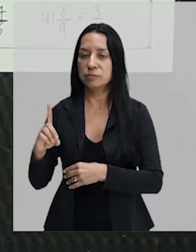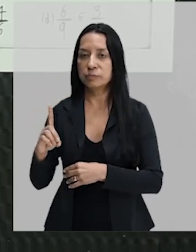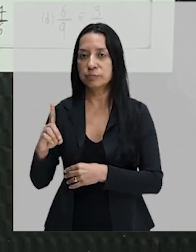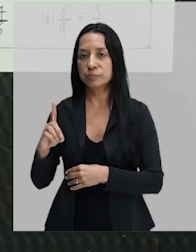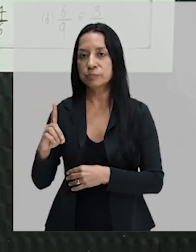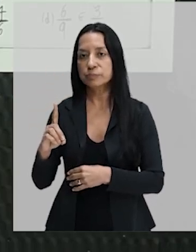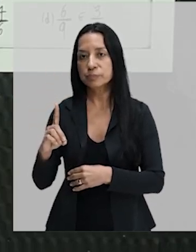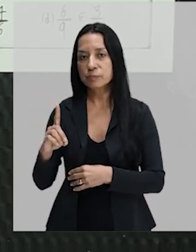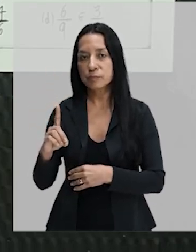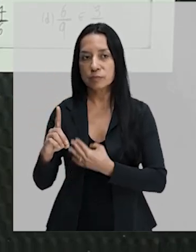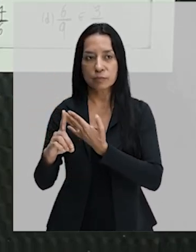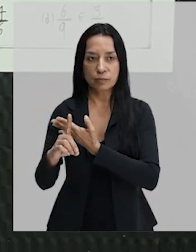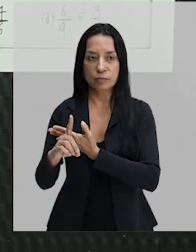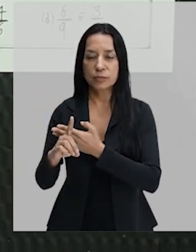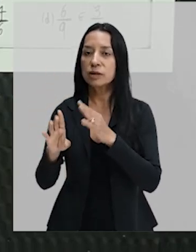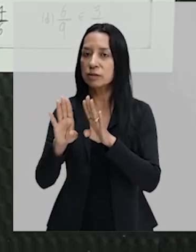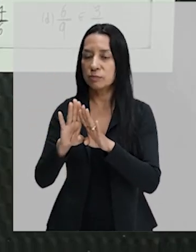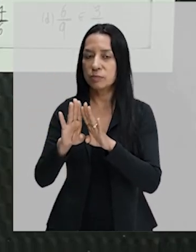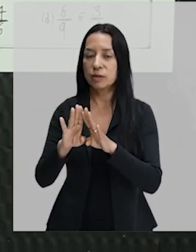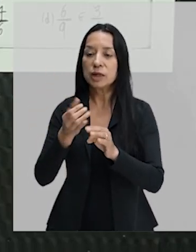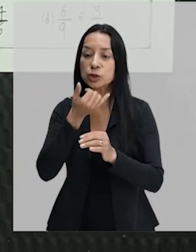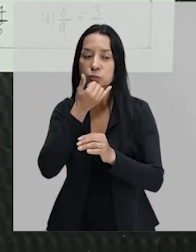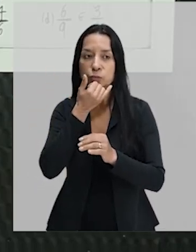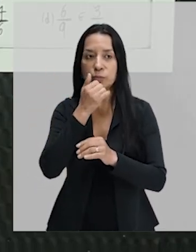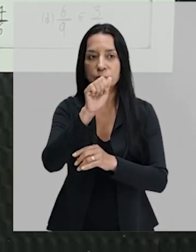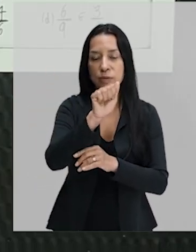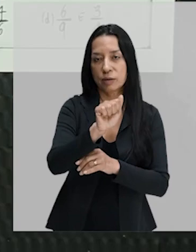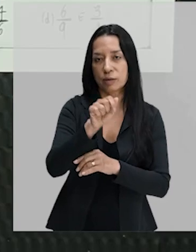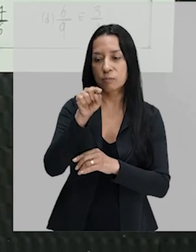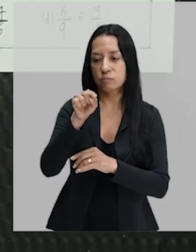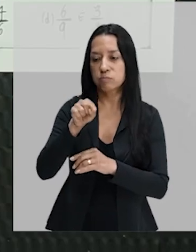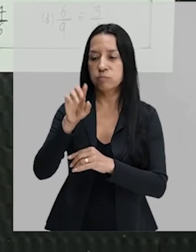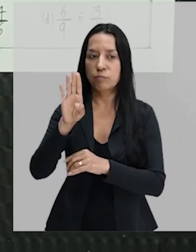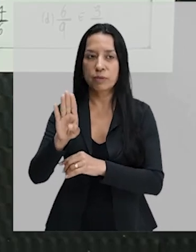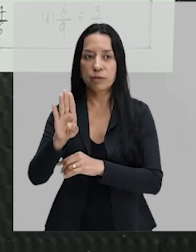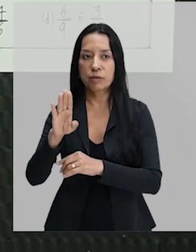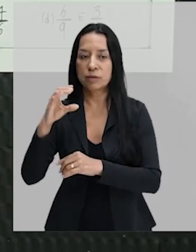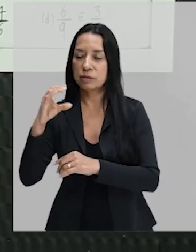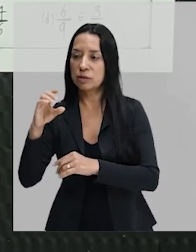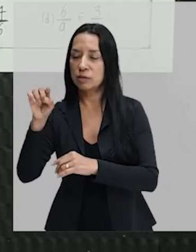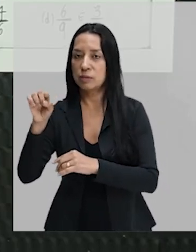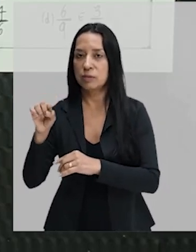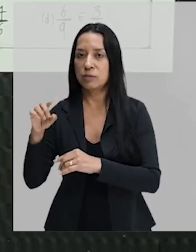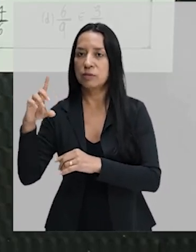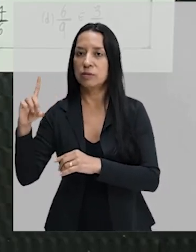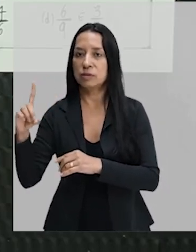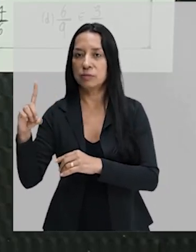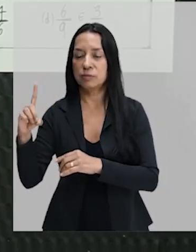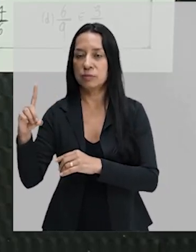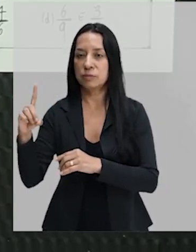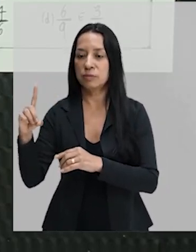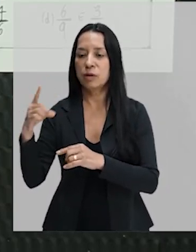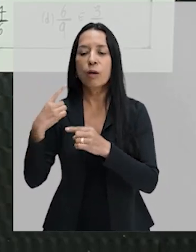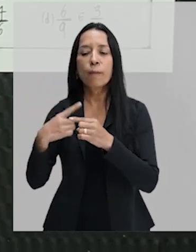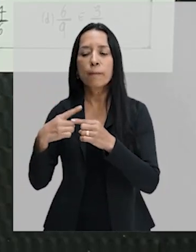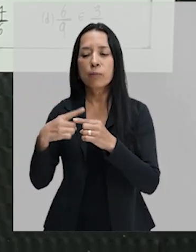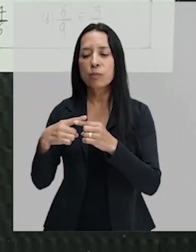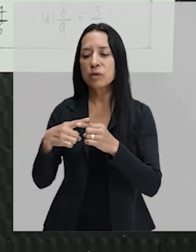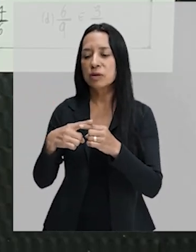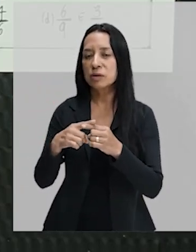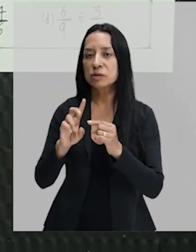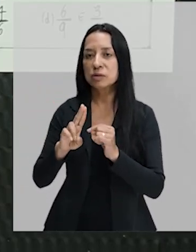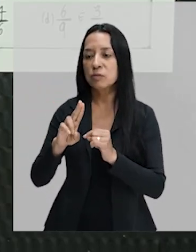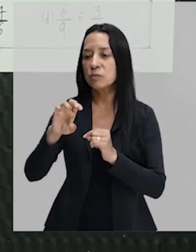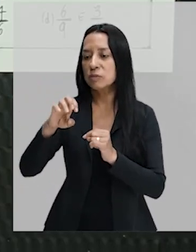D. Certo? Aí fica mais claro o cara entender que esse A e esse D são extremos, né? Porque